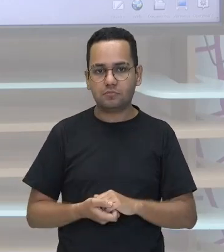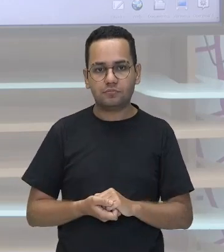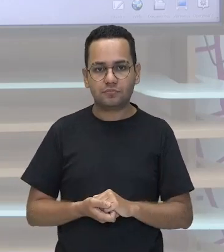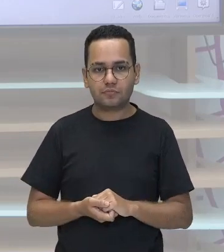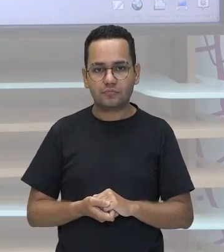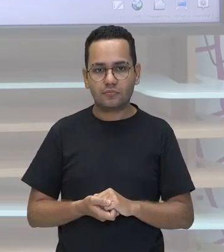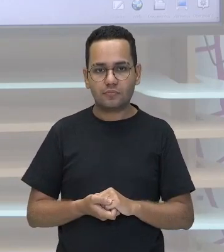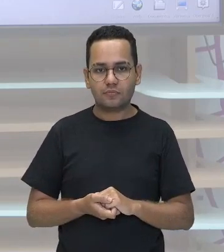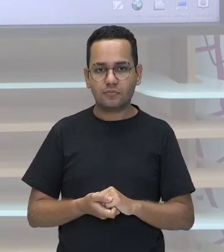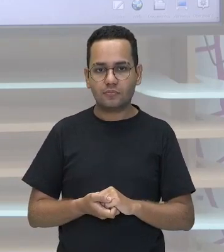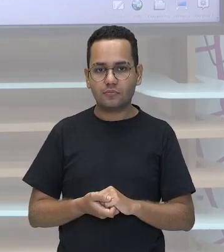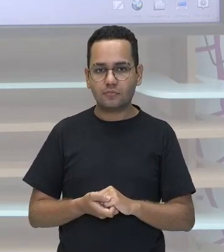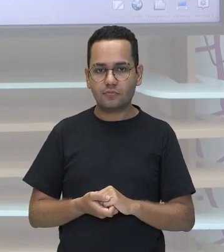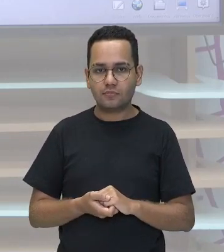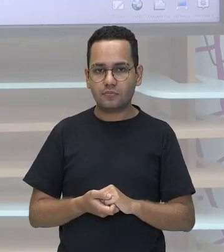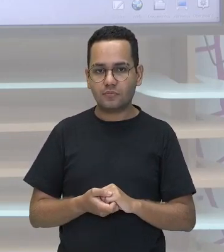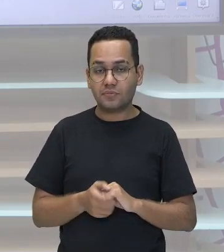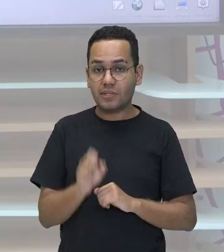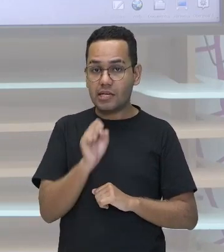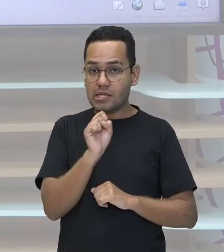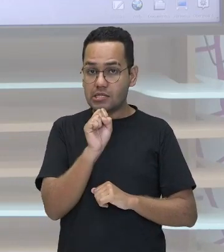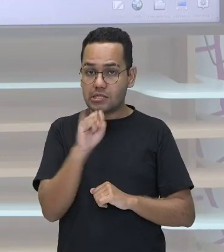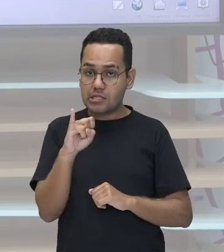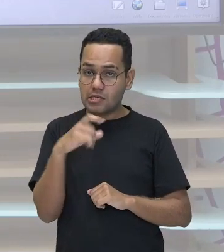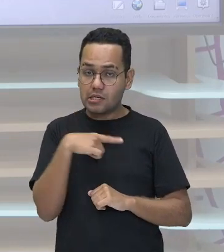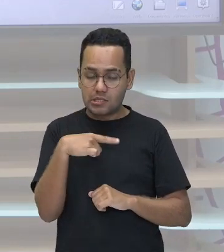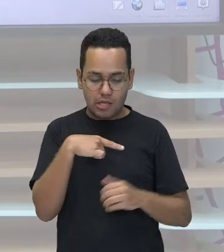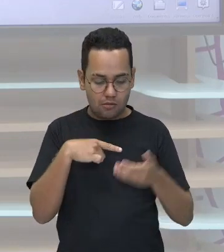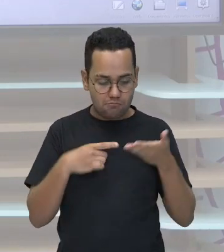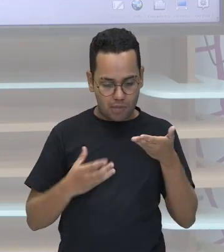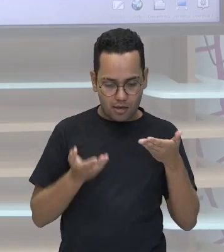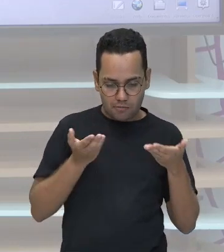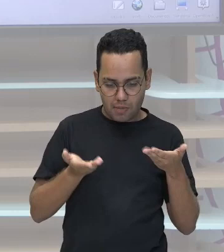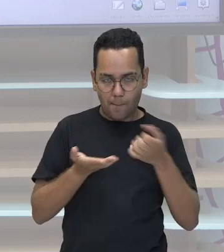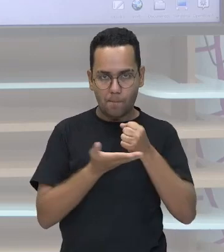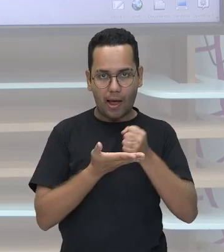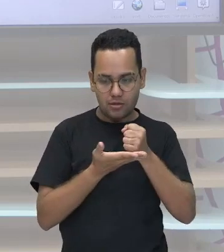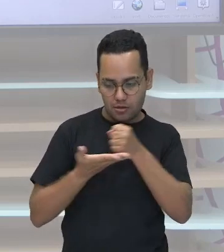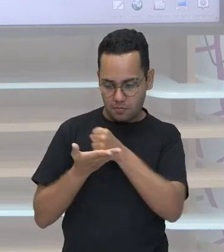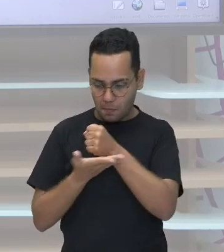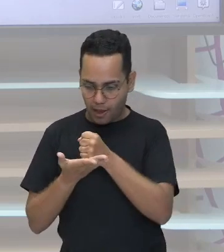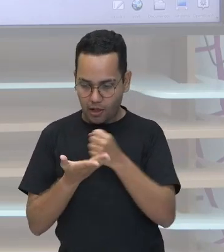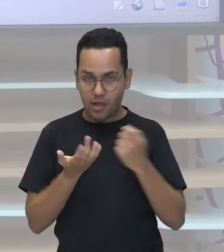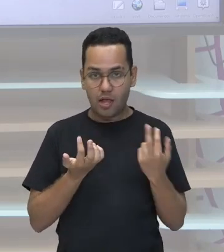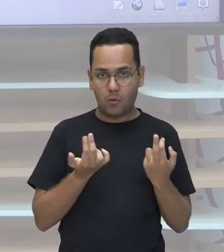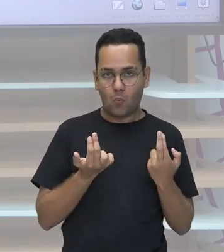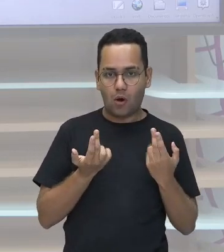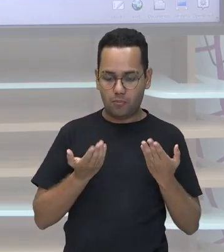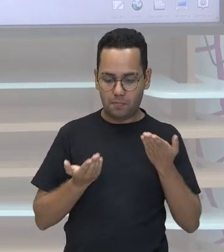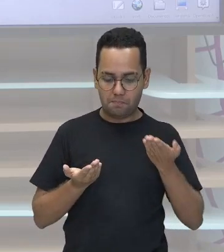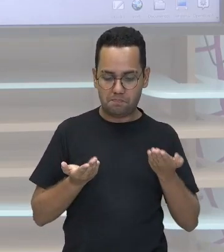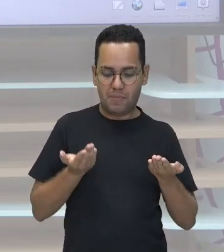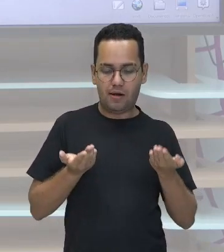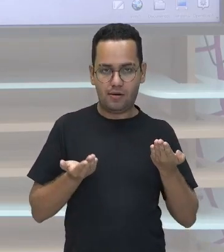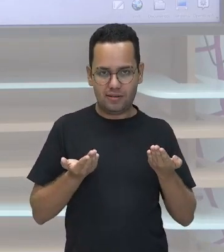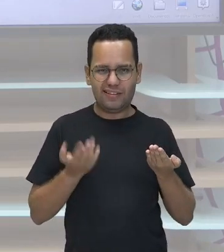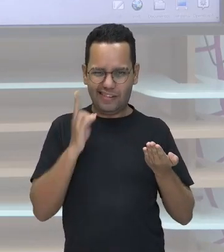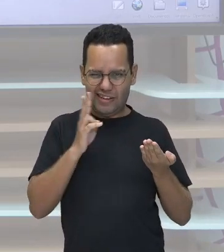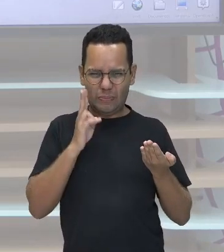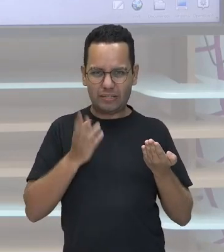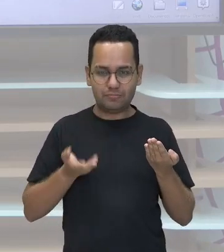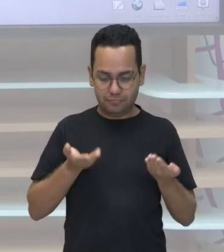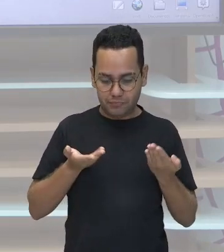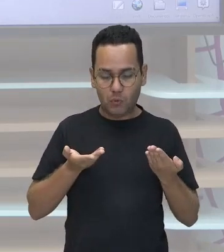nessa condição em que as bases né estão ali iguais tá lembrem da balança tá quando as bases forem